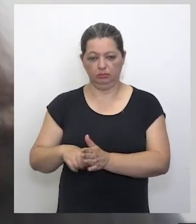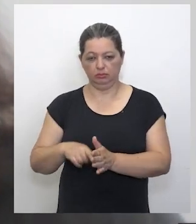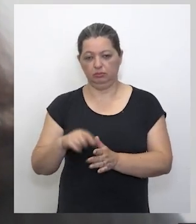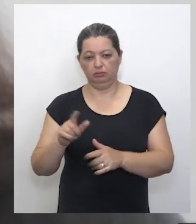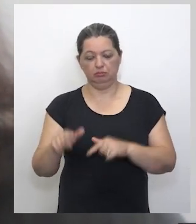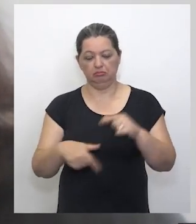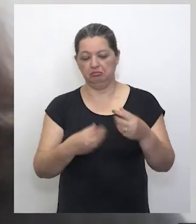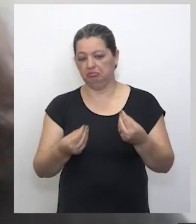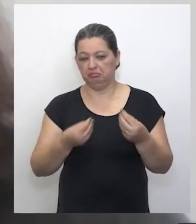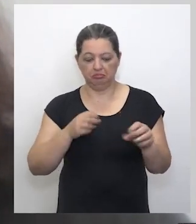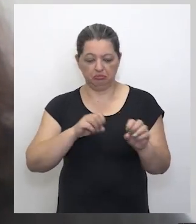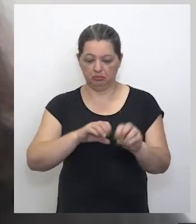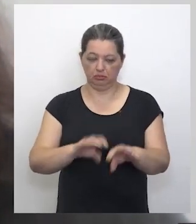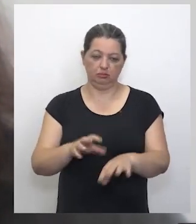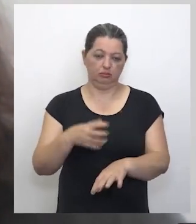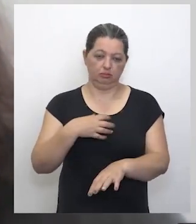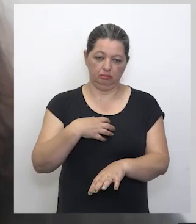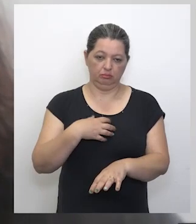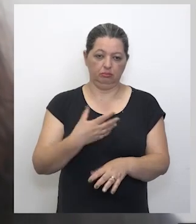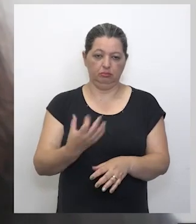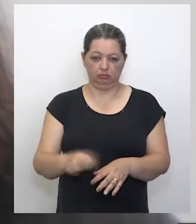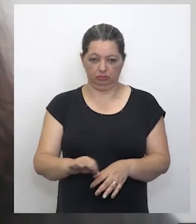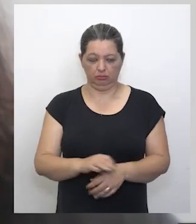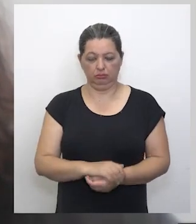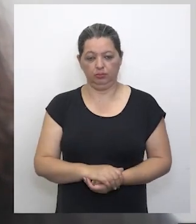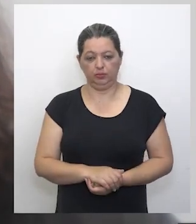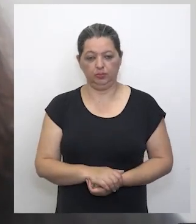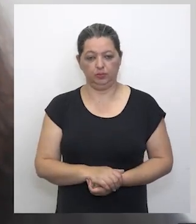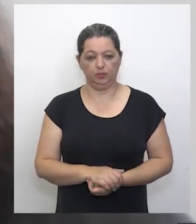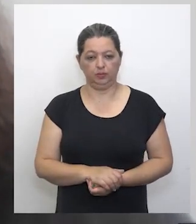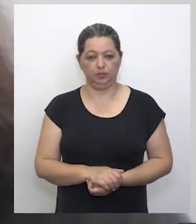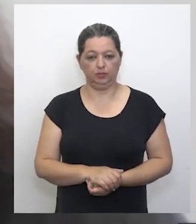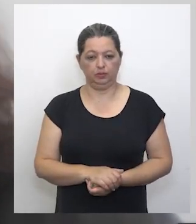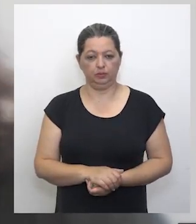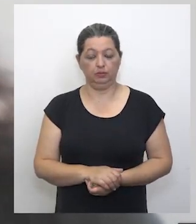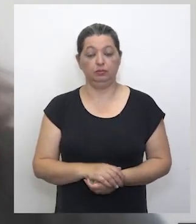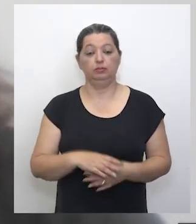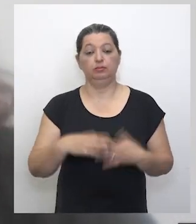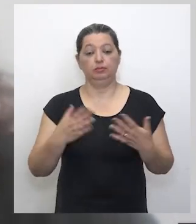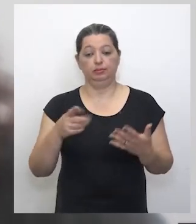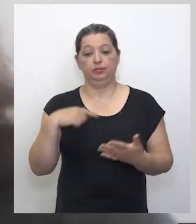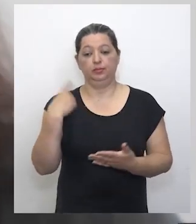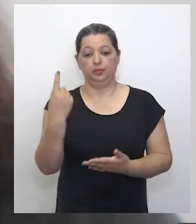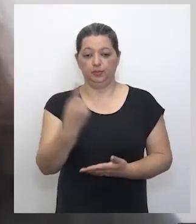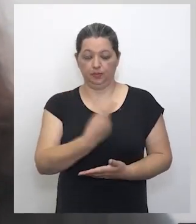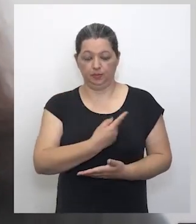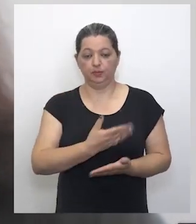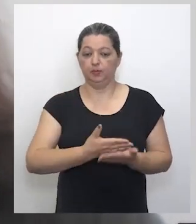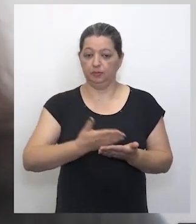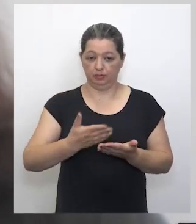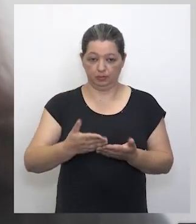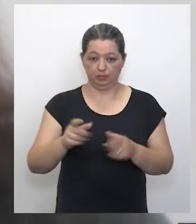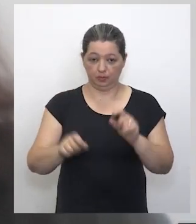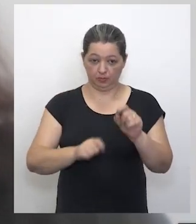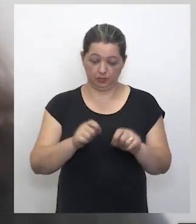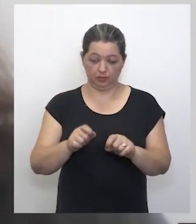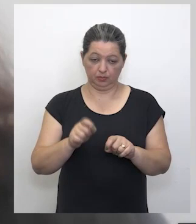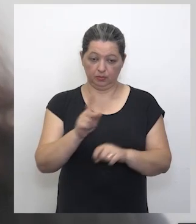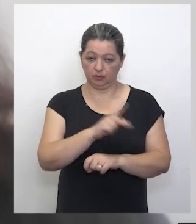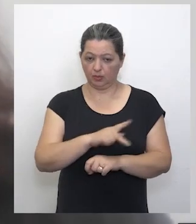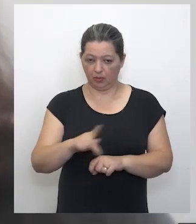aluno. Então, a gente vai iniciar, né? O professor ele